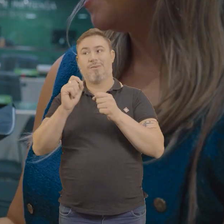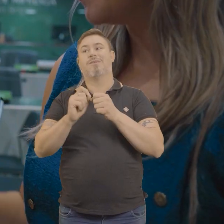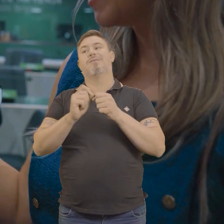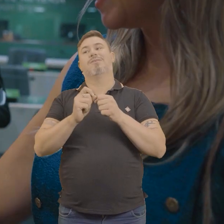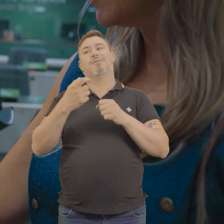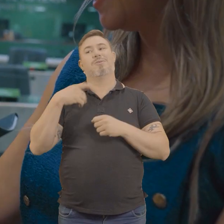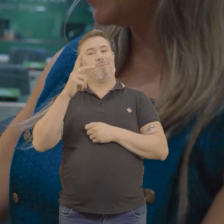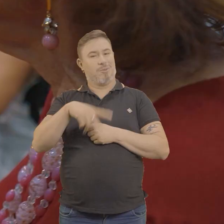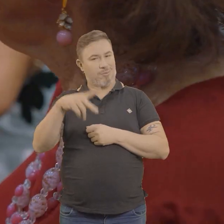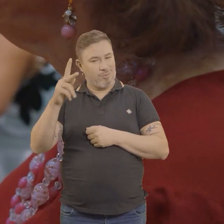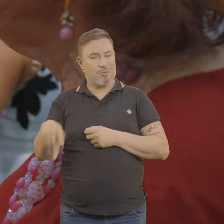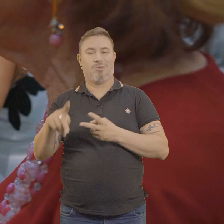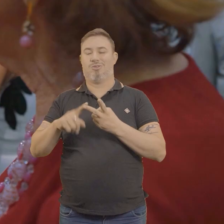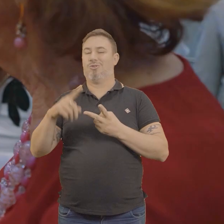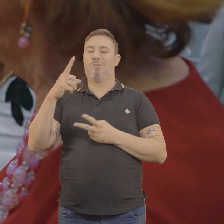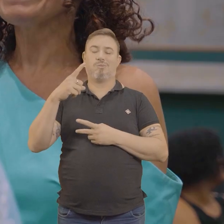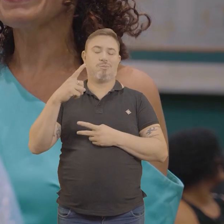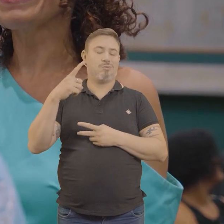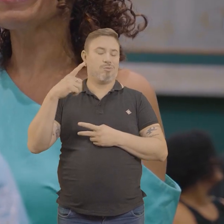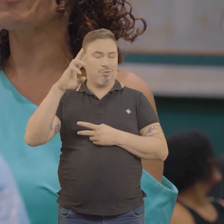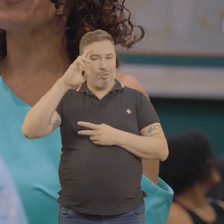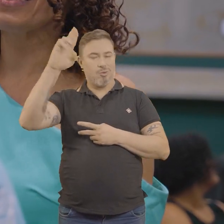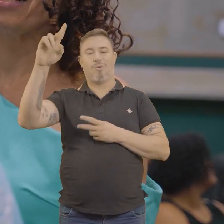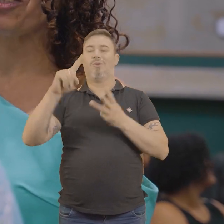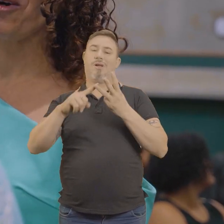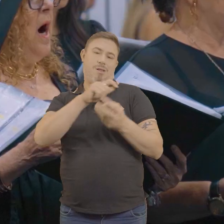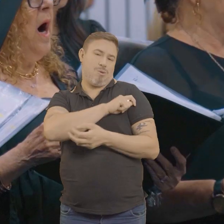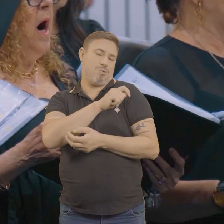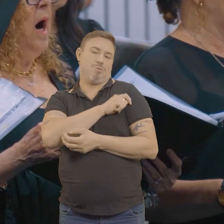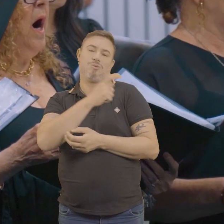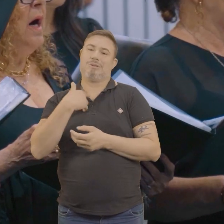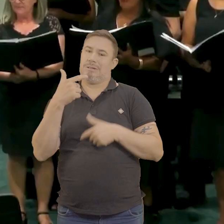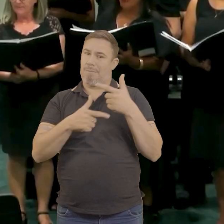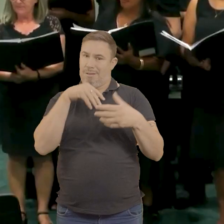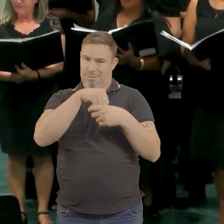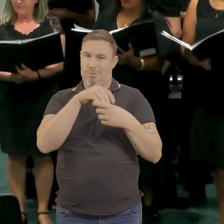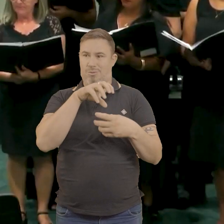né? Professores, diretores, alunos, colaboradores.